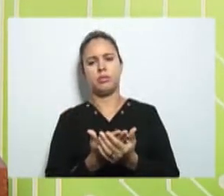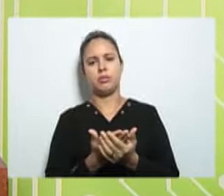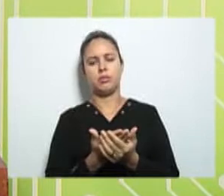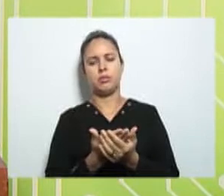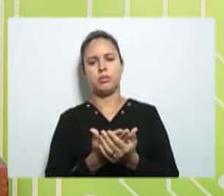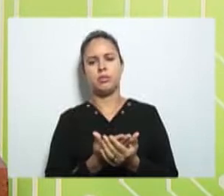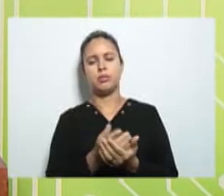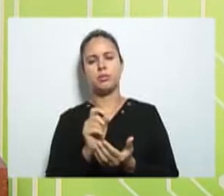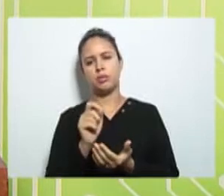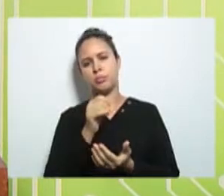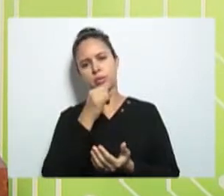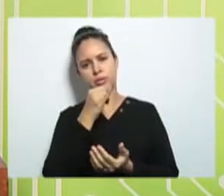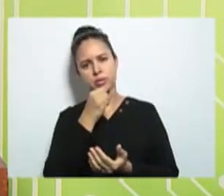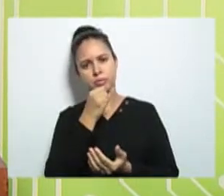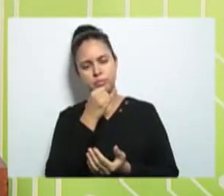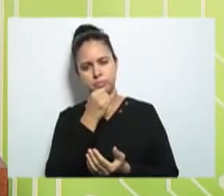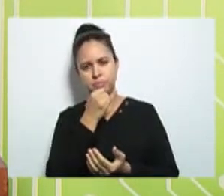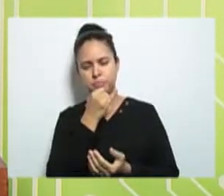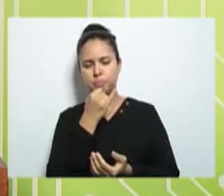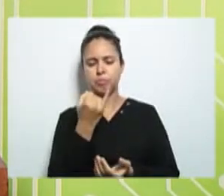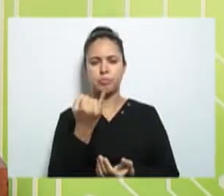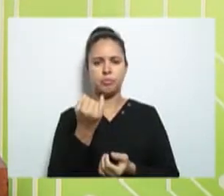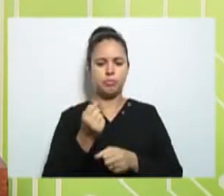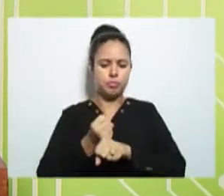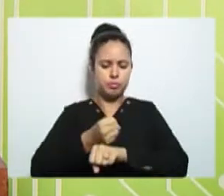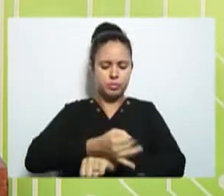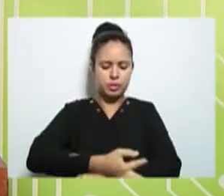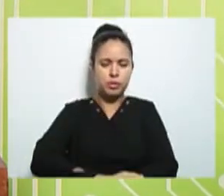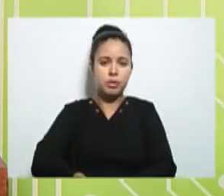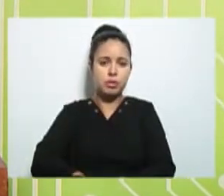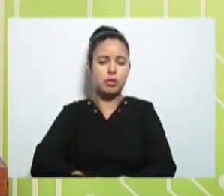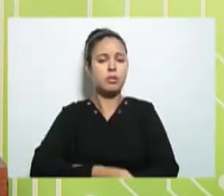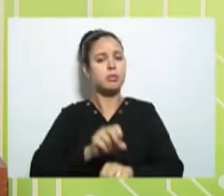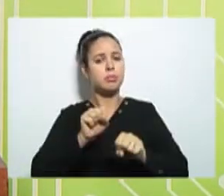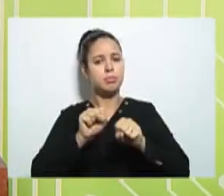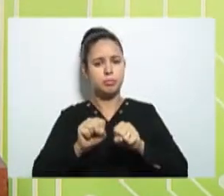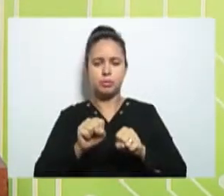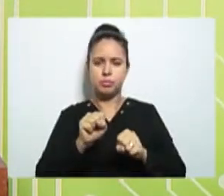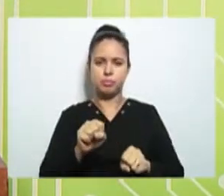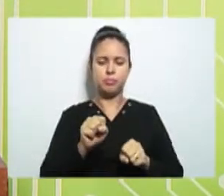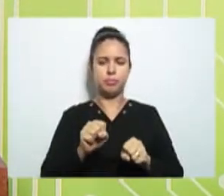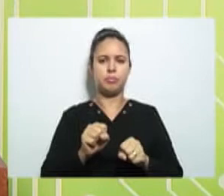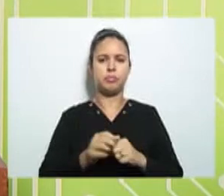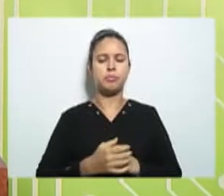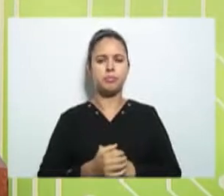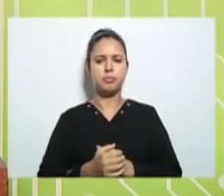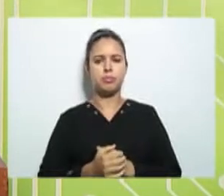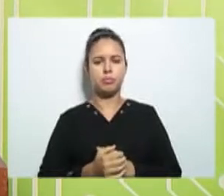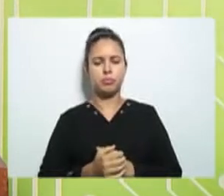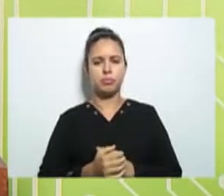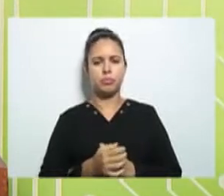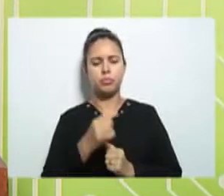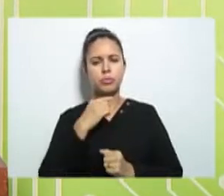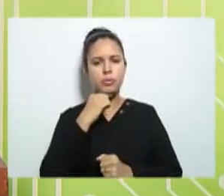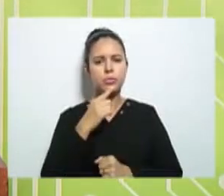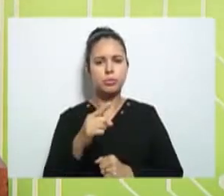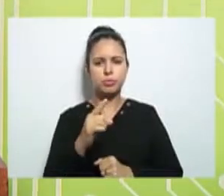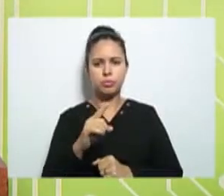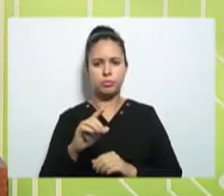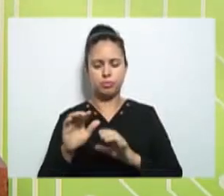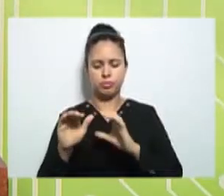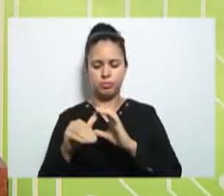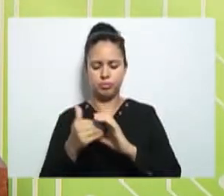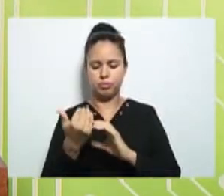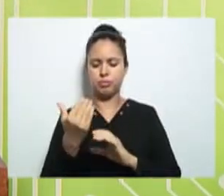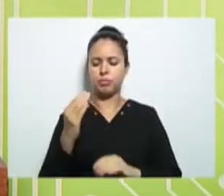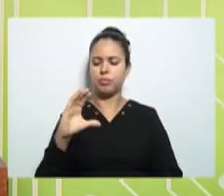às 2 horas da manhã, não tem problema. Tá? Você pode acessar o ambiente virtual que vai estar lá disponível. Ah, mas surgiu uma dúvida, manda um chat para o professor. No outro